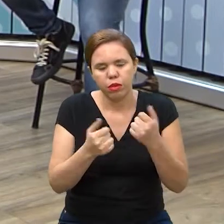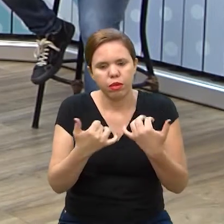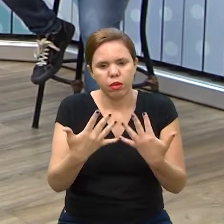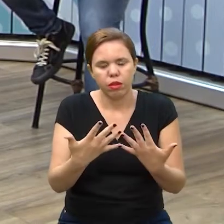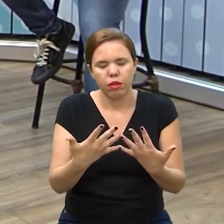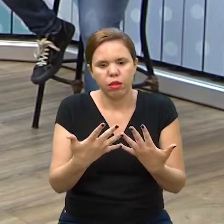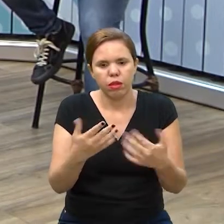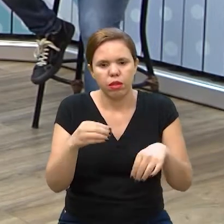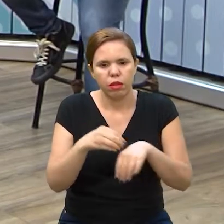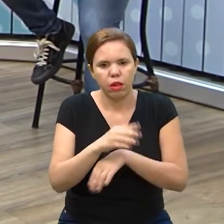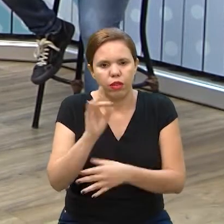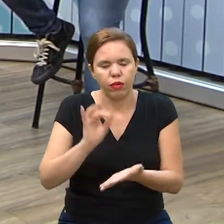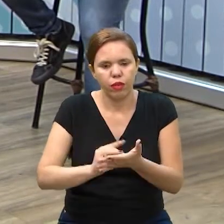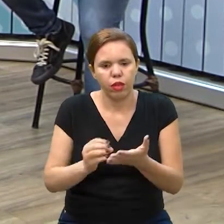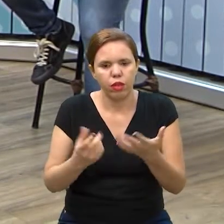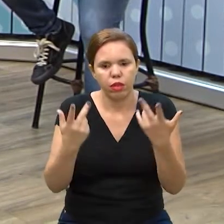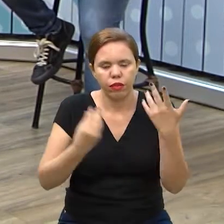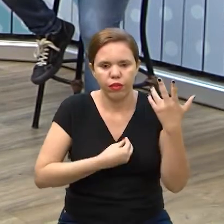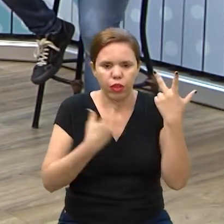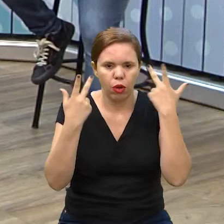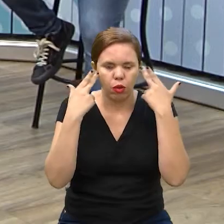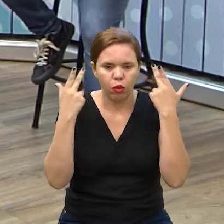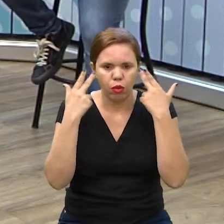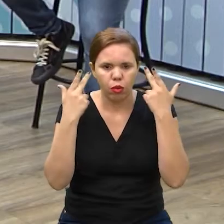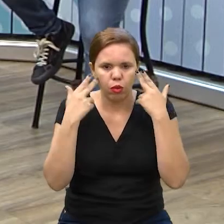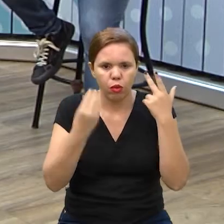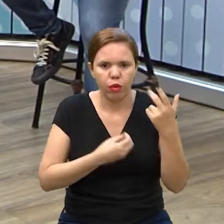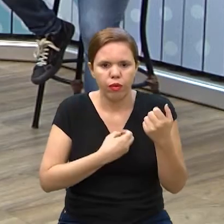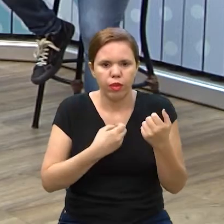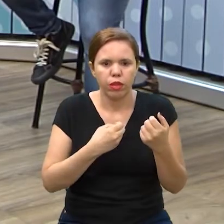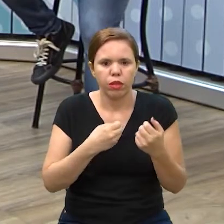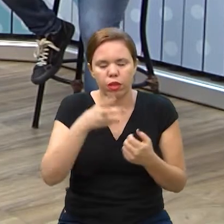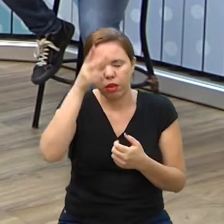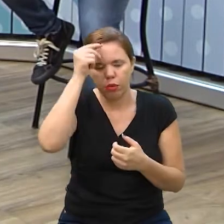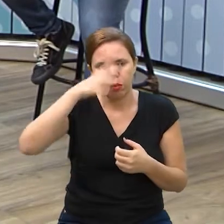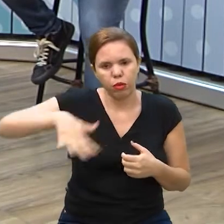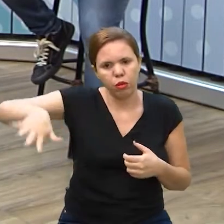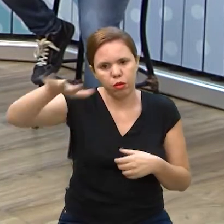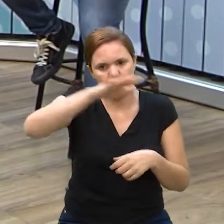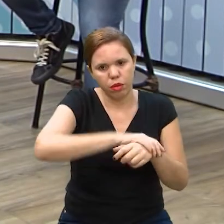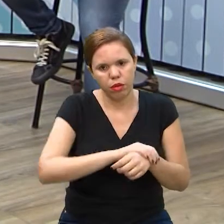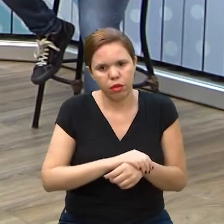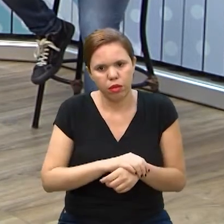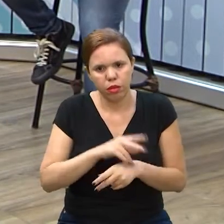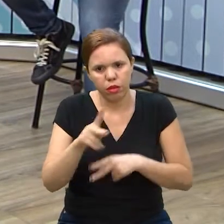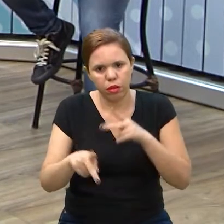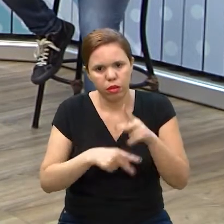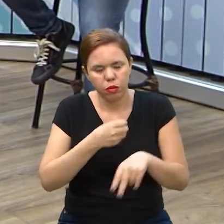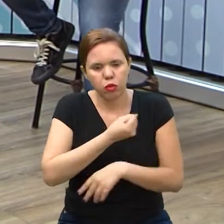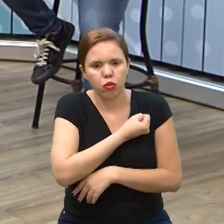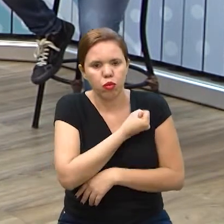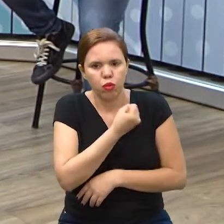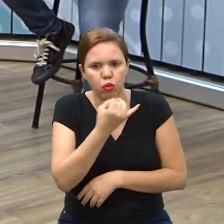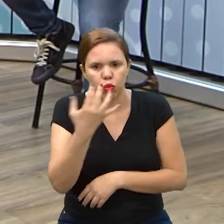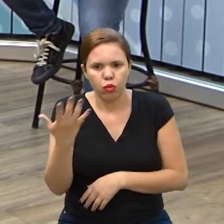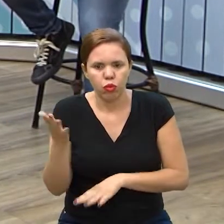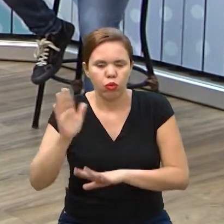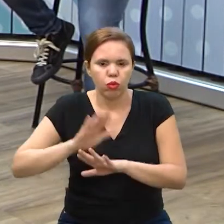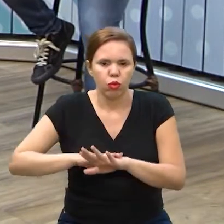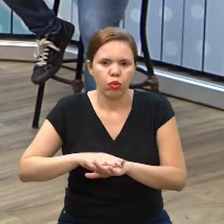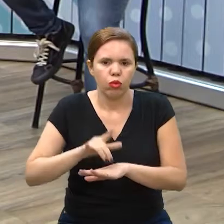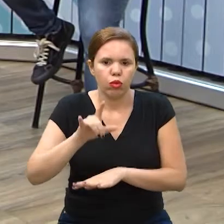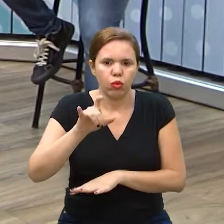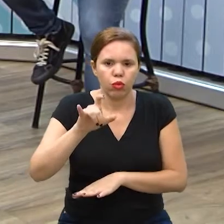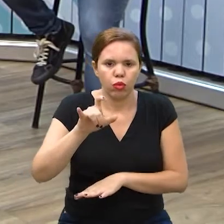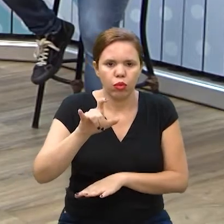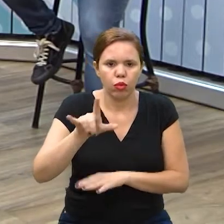aproxima, você traz fatos da vida comum para a vida pública. E eles estão ligadinhos naqueles números por trás